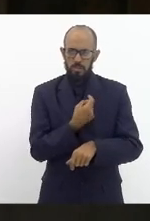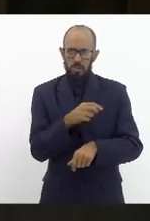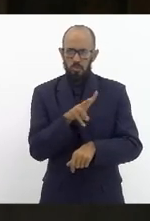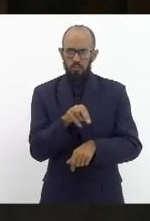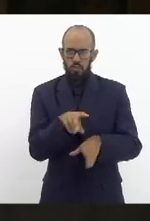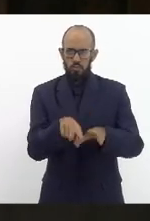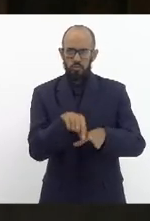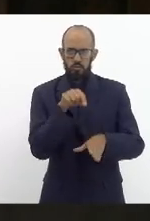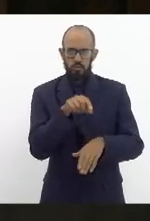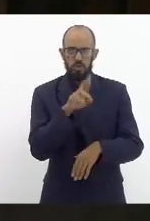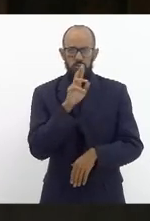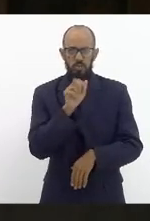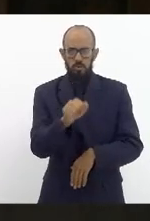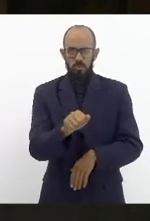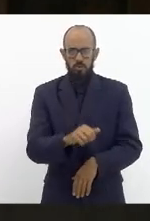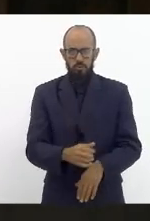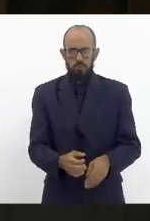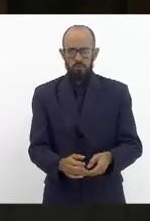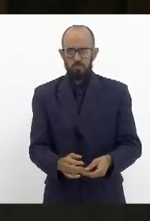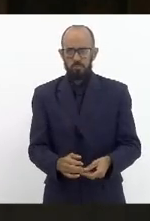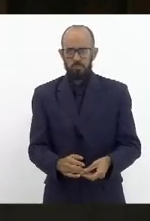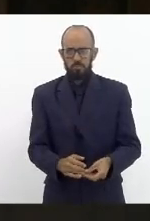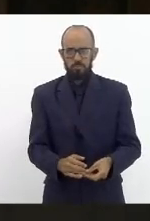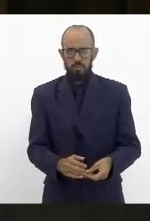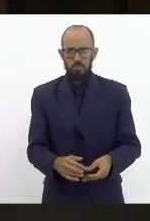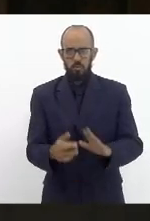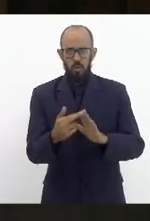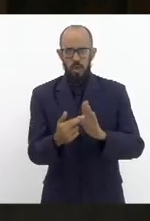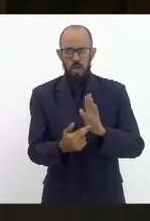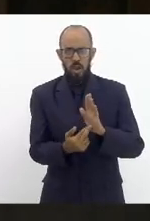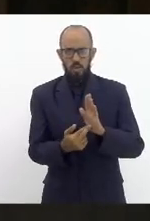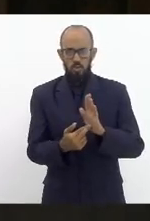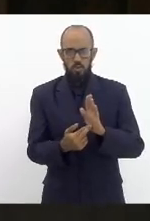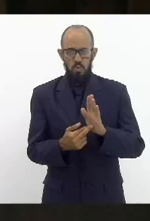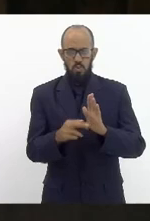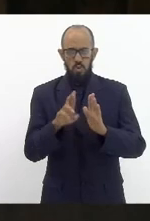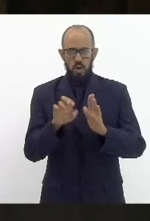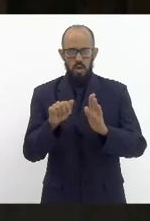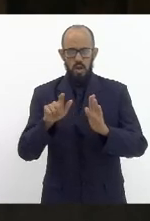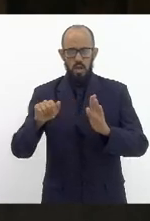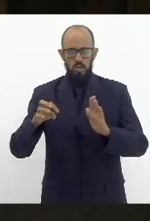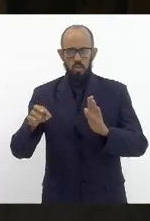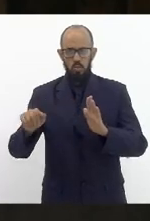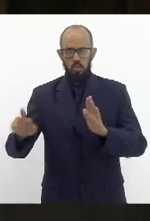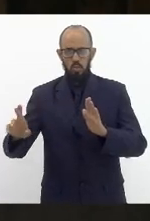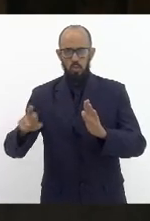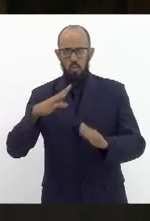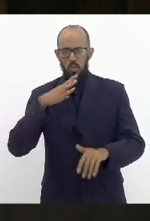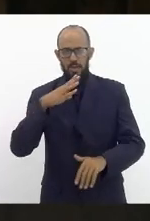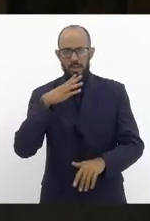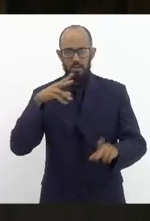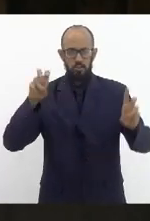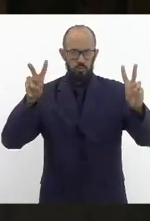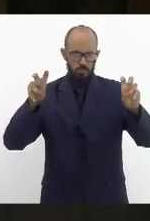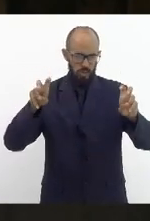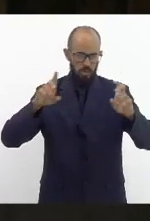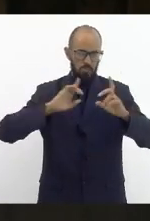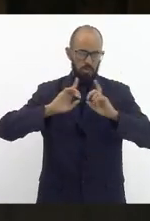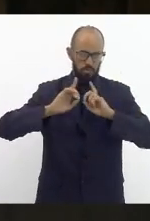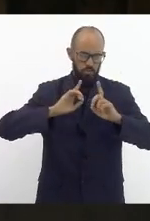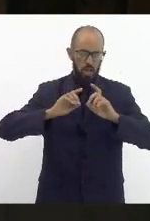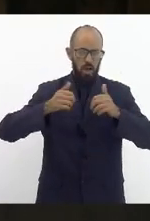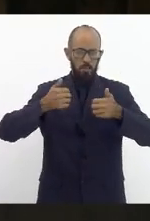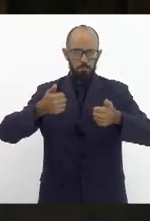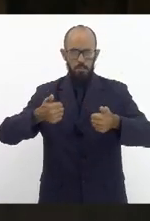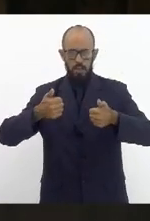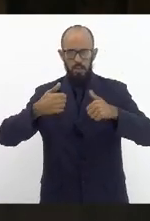designar o deputado Rodrigo Amorim para ser o relator da CCJ. Conhece o tema, dialoga bem, conhece, é um